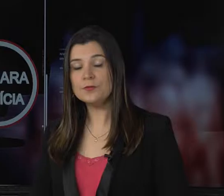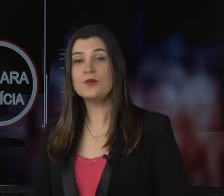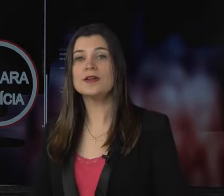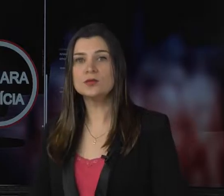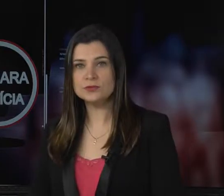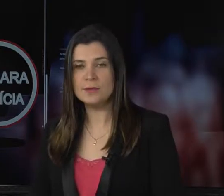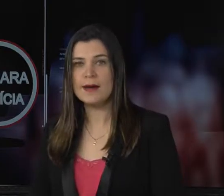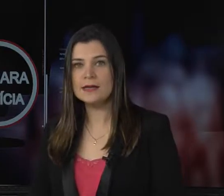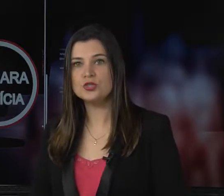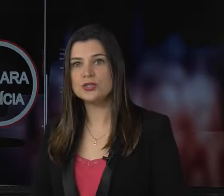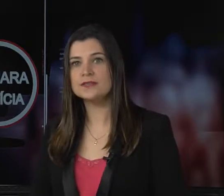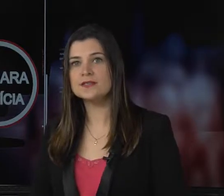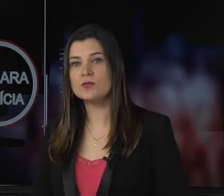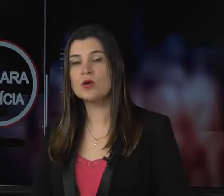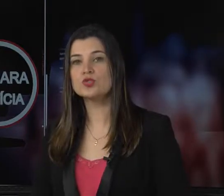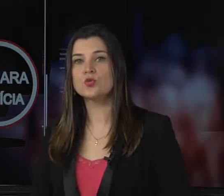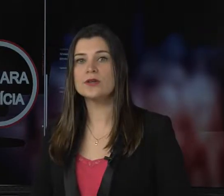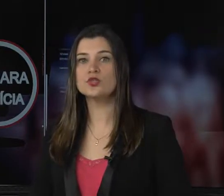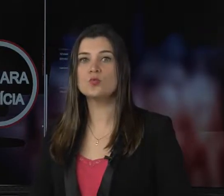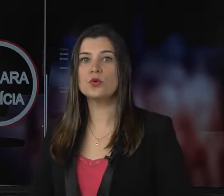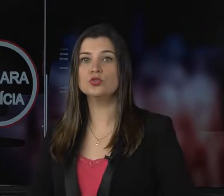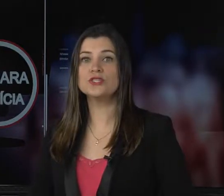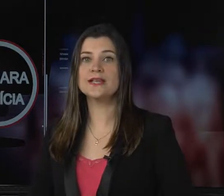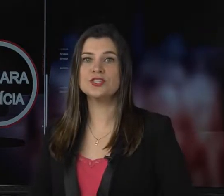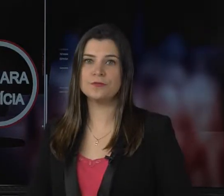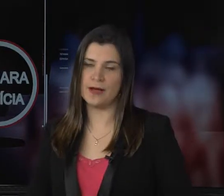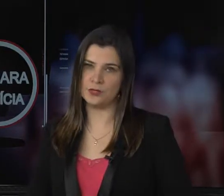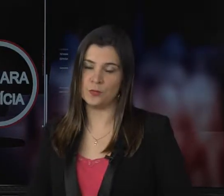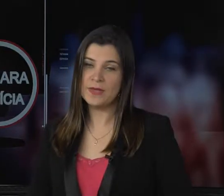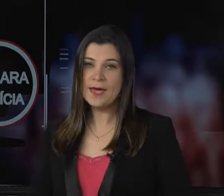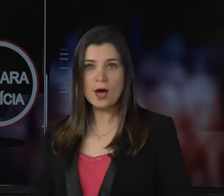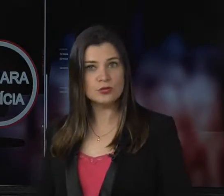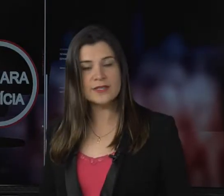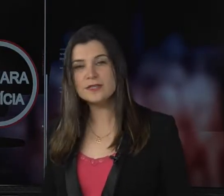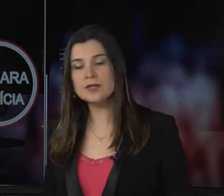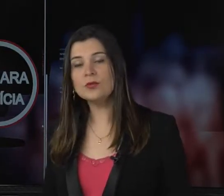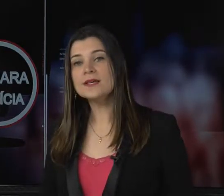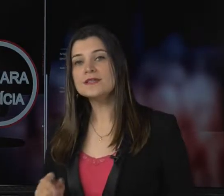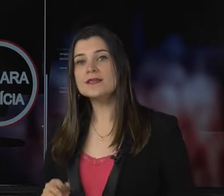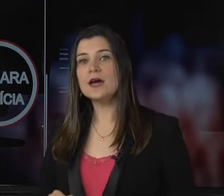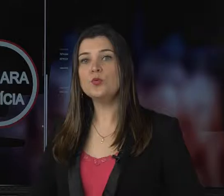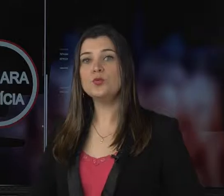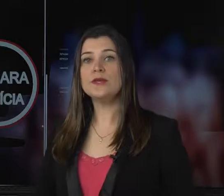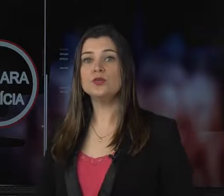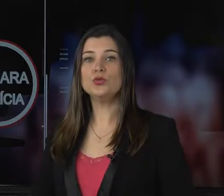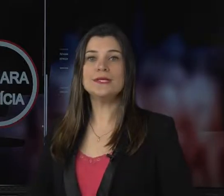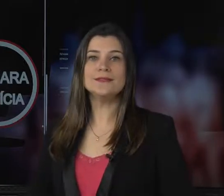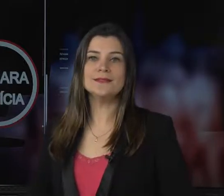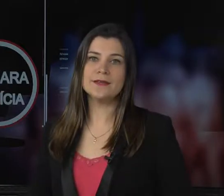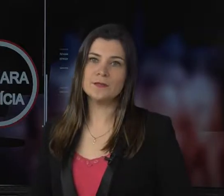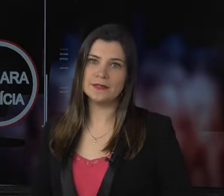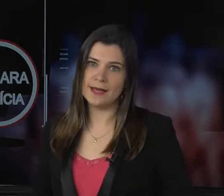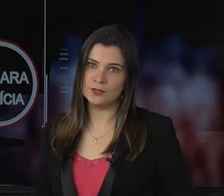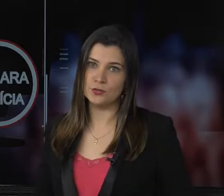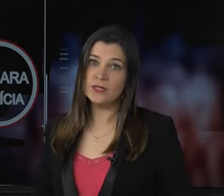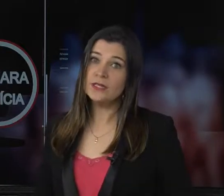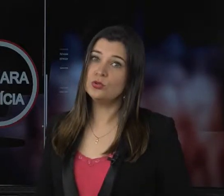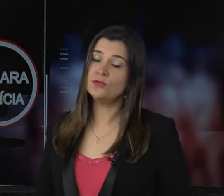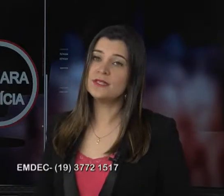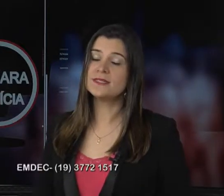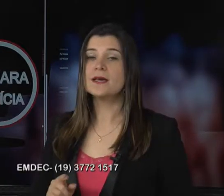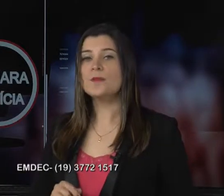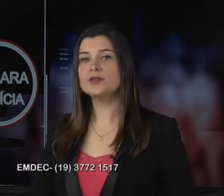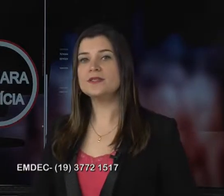da INDEC farão trabalho de orientação aos usuários do ponto desativado. A alteração será por período indeterminado.